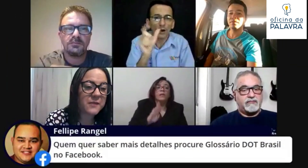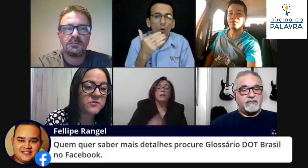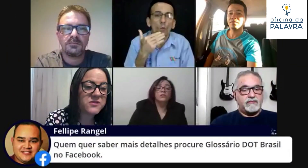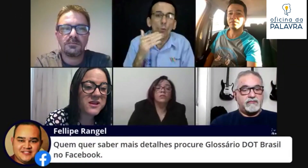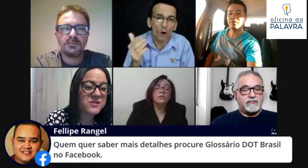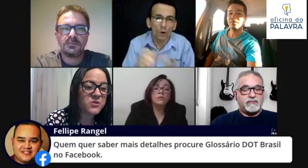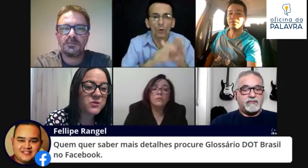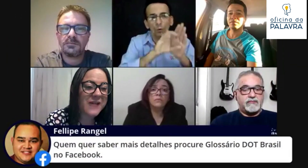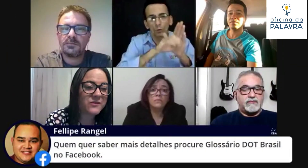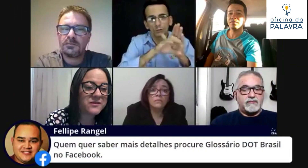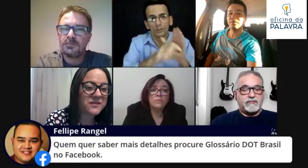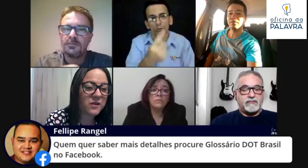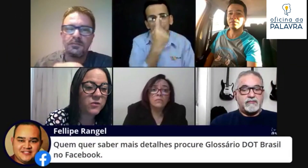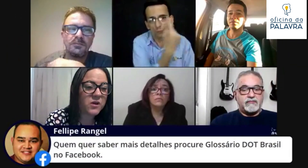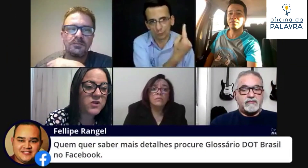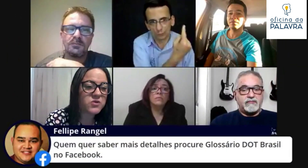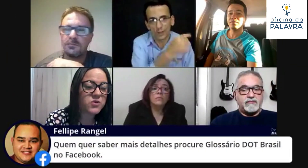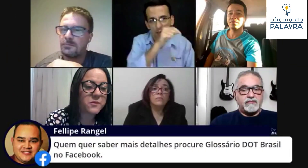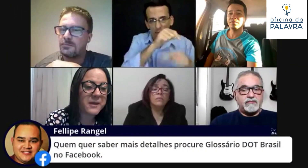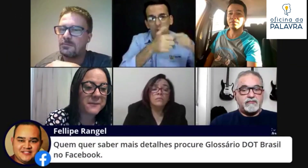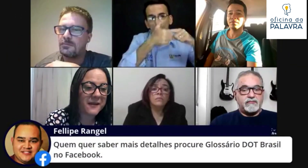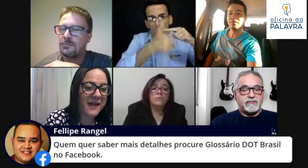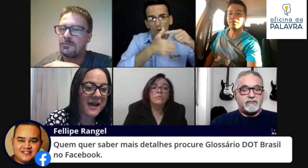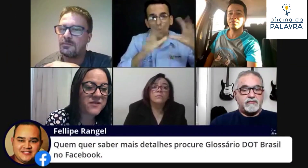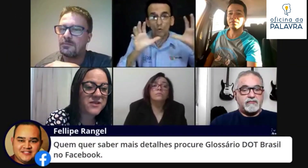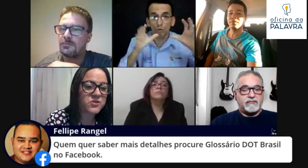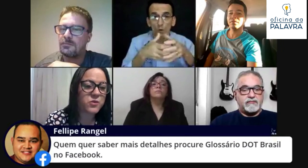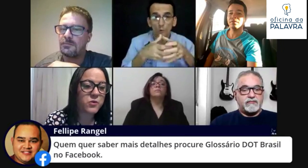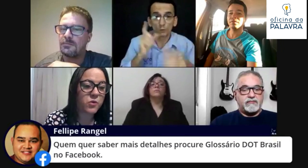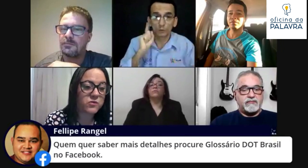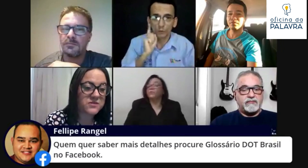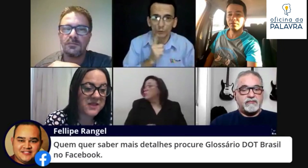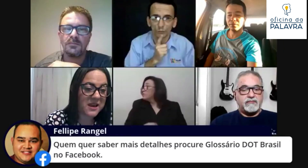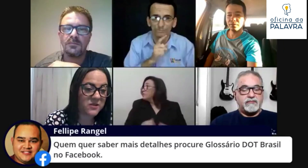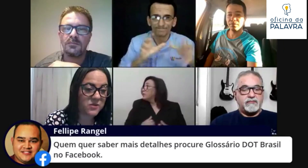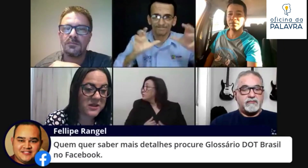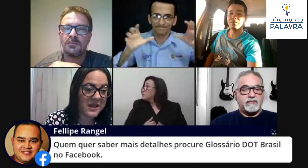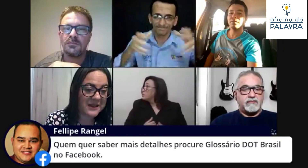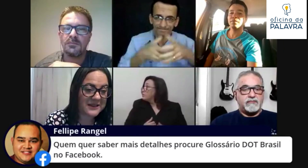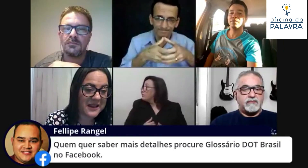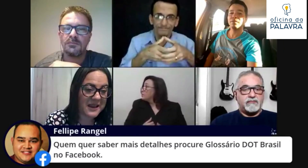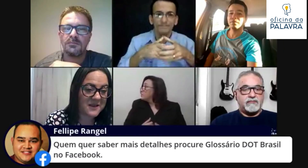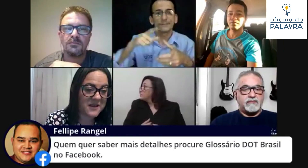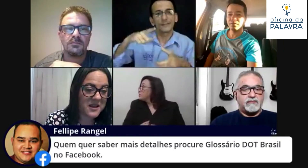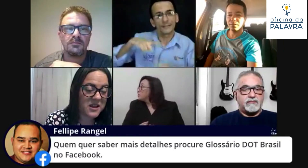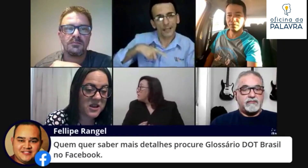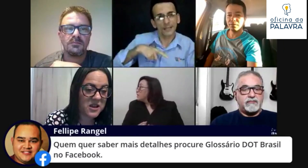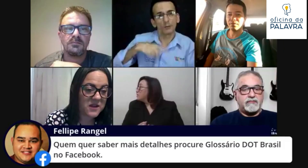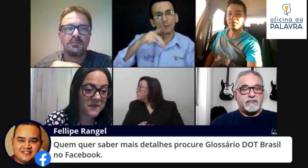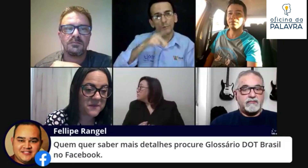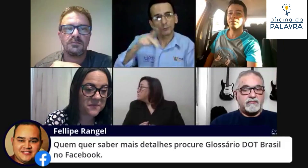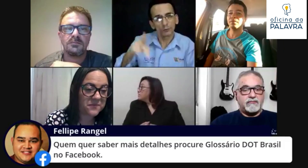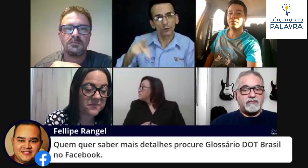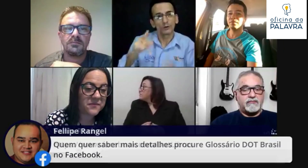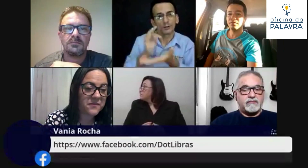e temos estudado, então, sobre a palavra, sobre o conceito que ela tem.